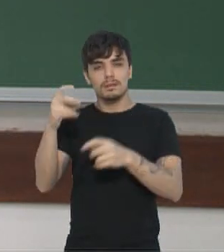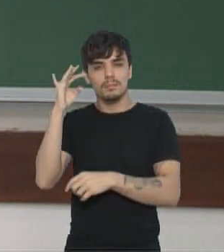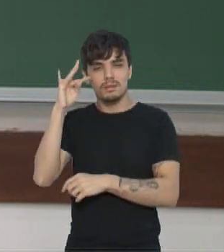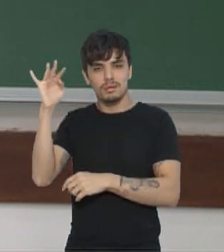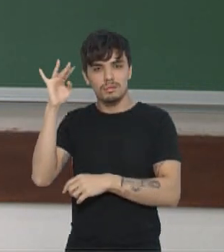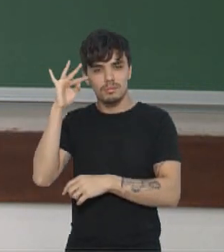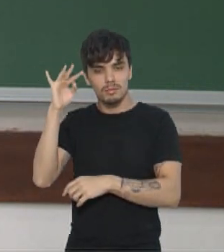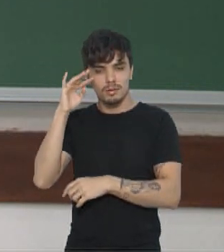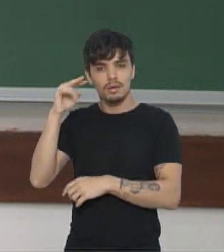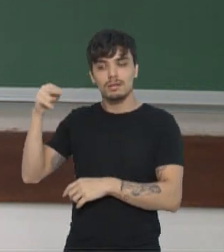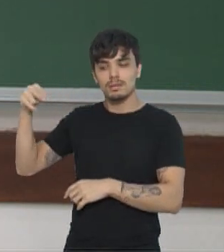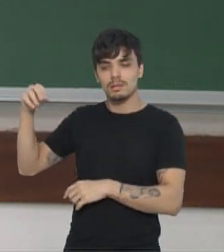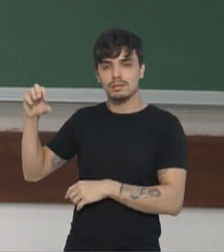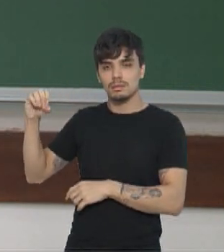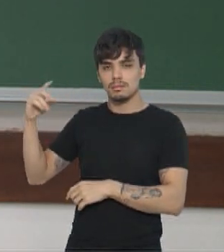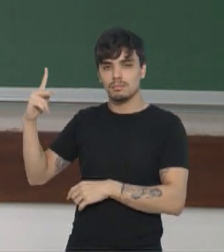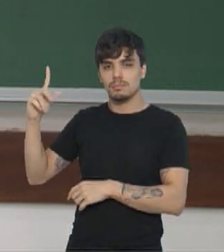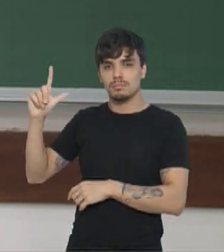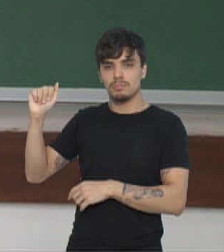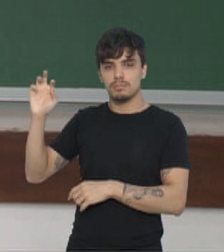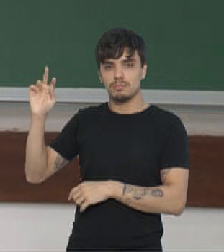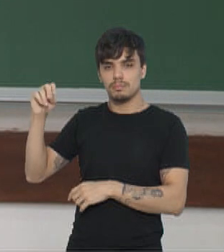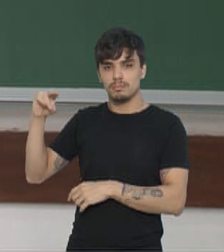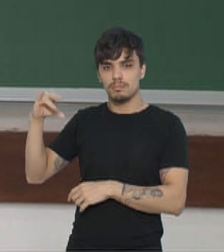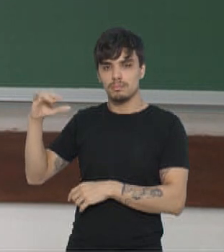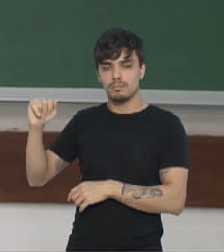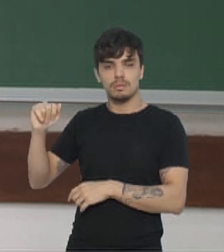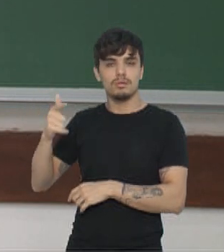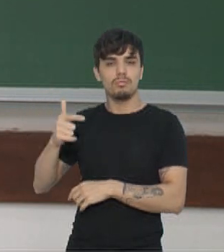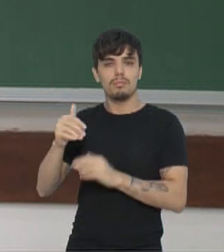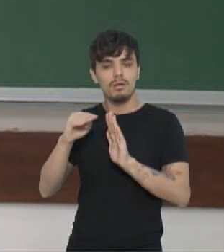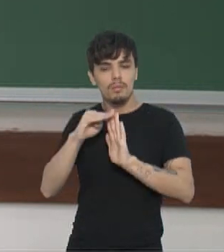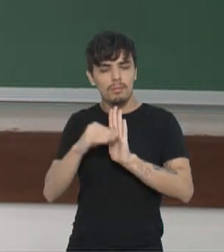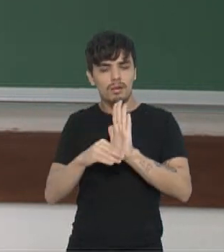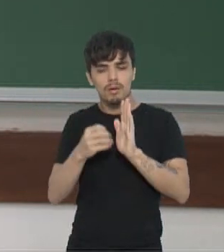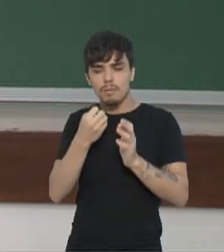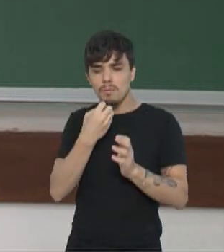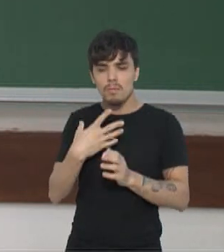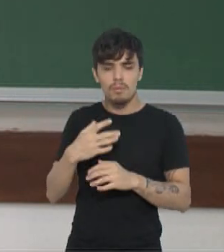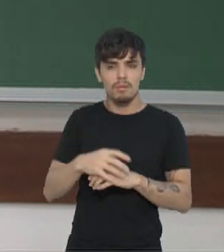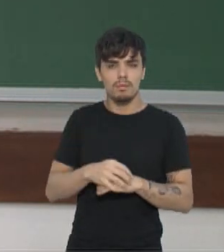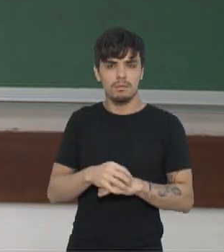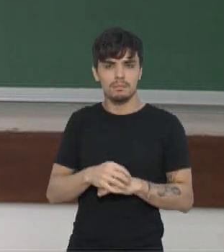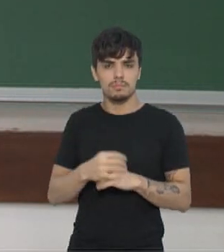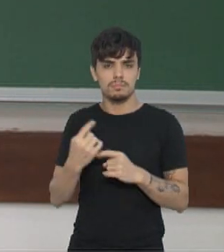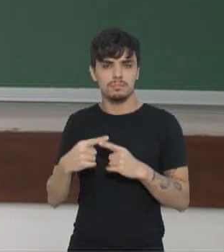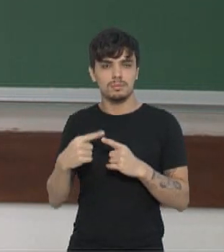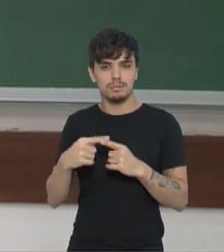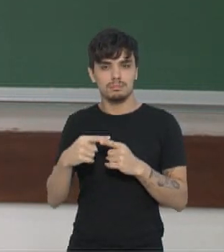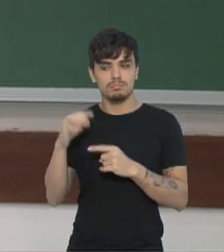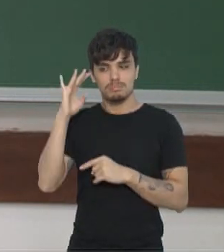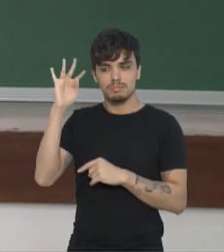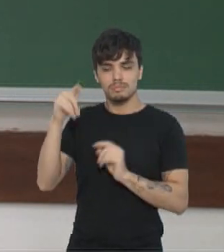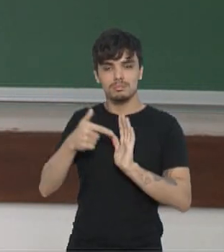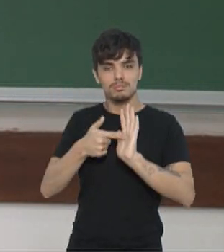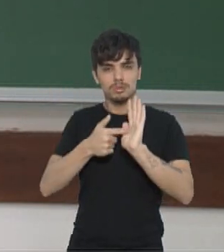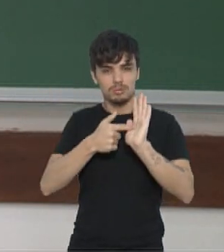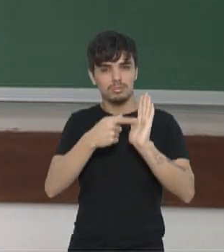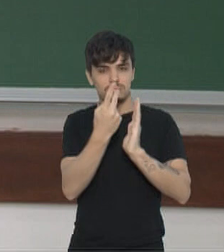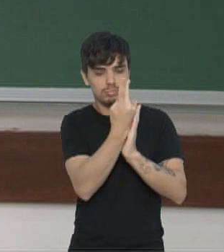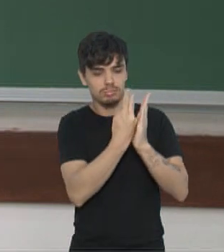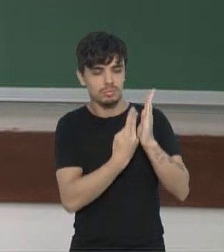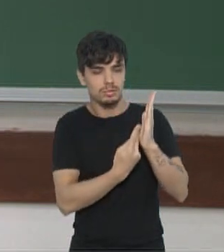lá do Ptolomeu, não dá uma ordem muito boa. Porque a teoria que mostrou os desenhos, quando ele